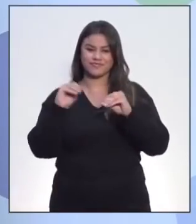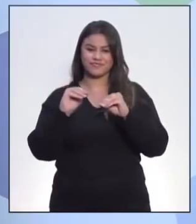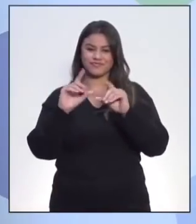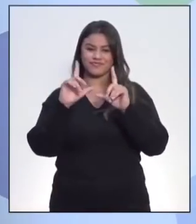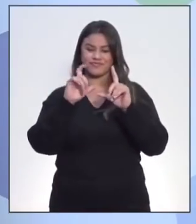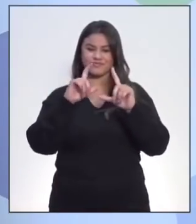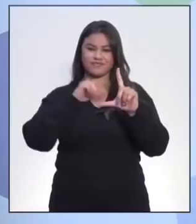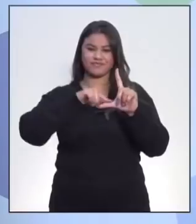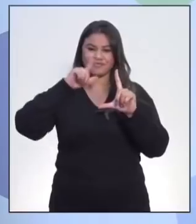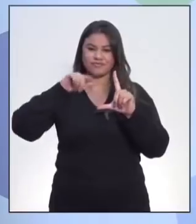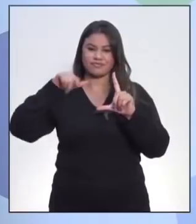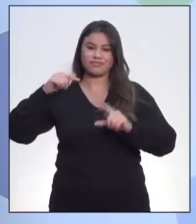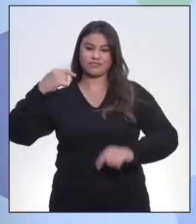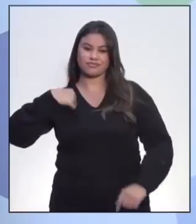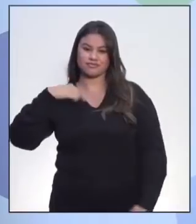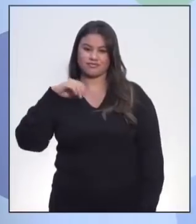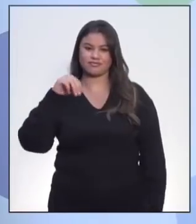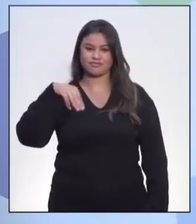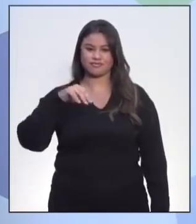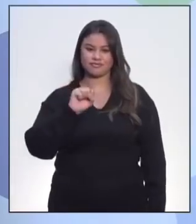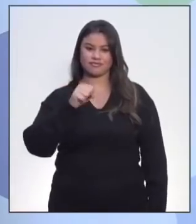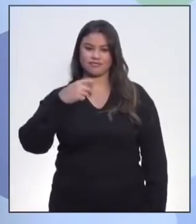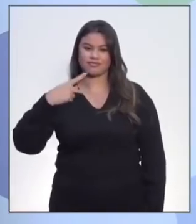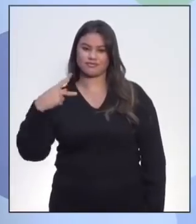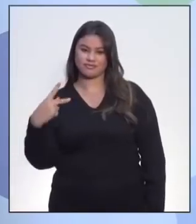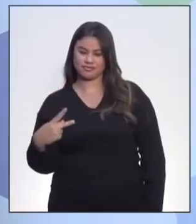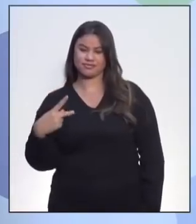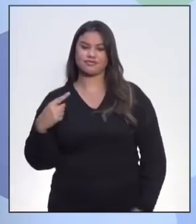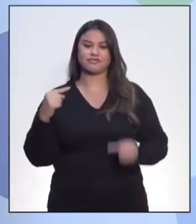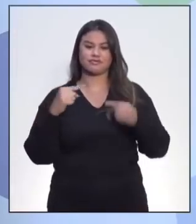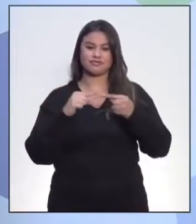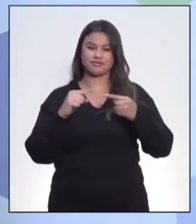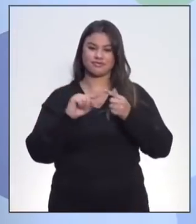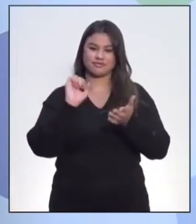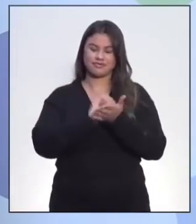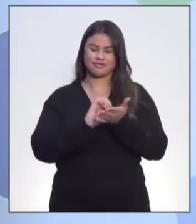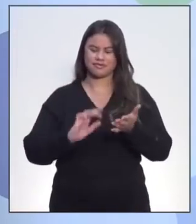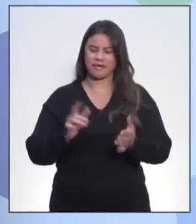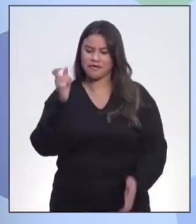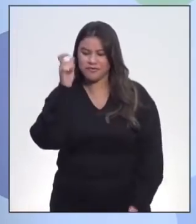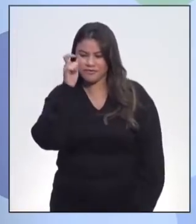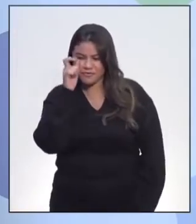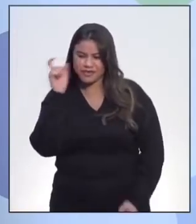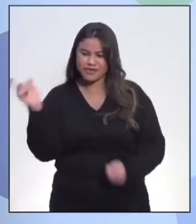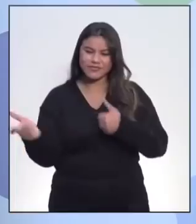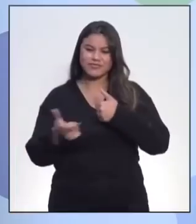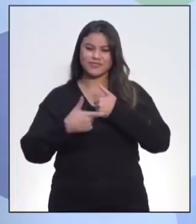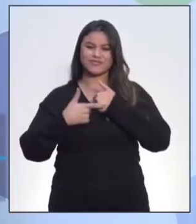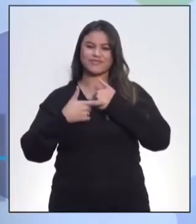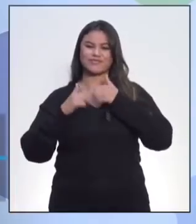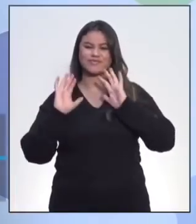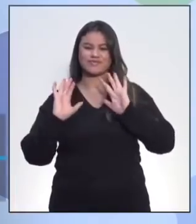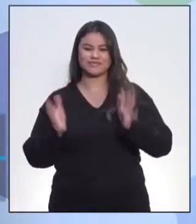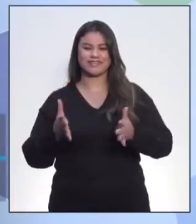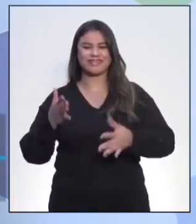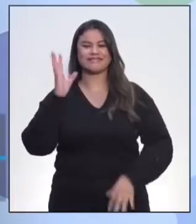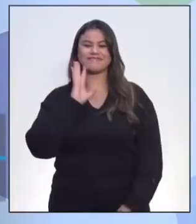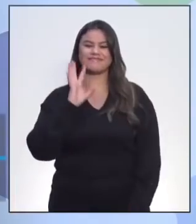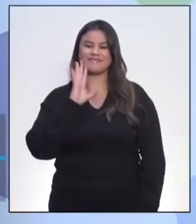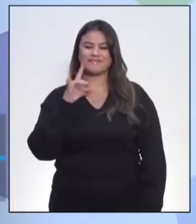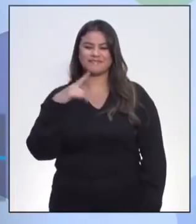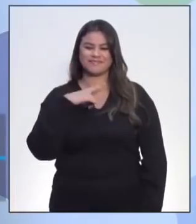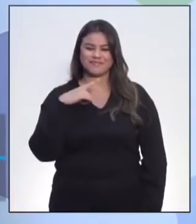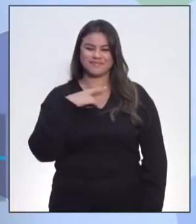dos gráficos que eles fizeram pela atividade da aula. Eu olhei, já curti, está muito legal